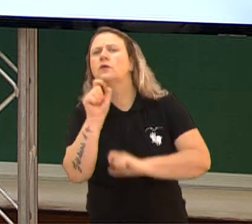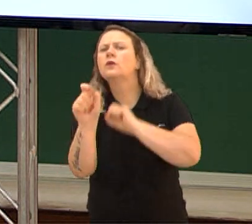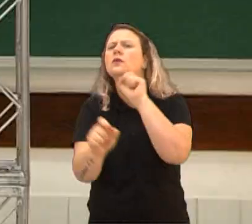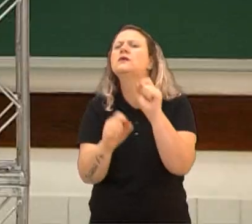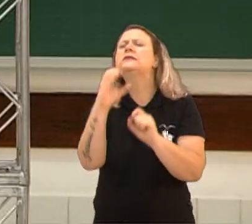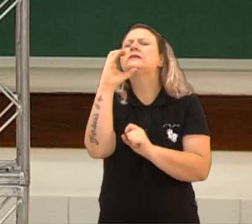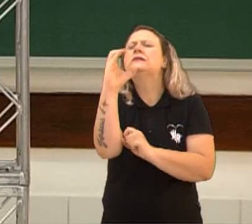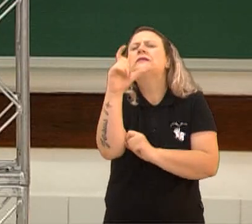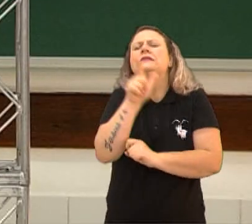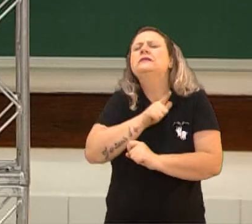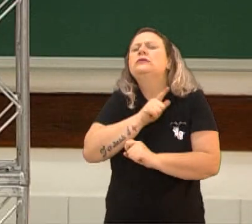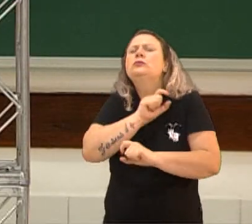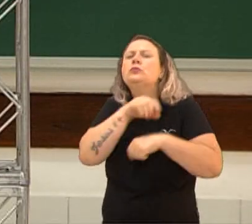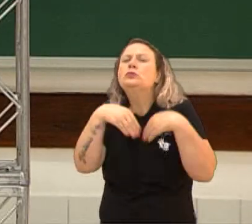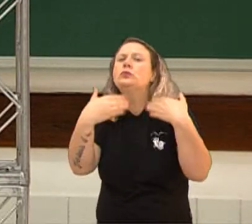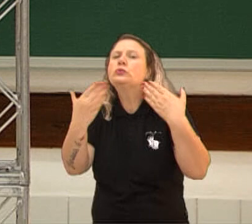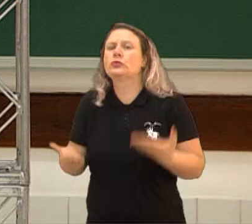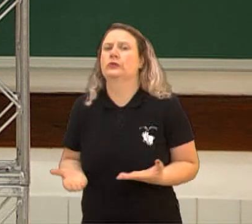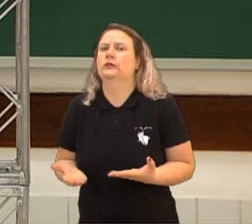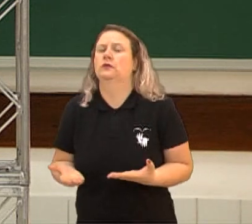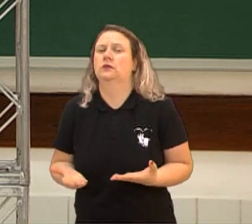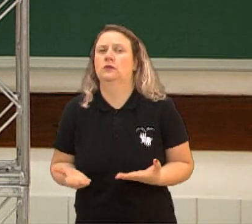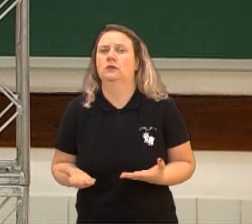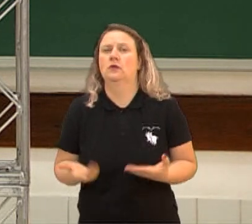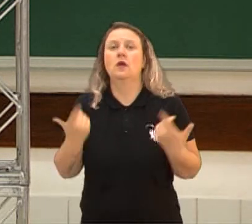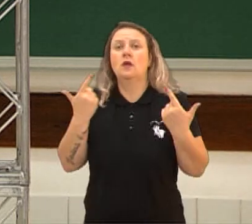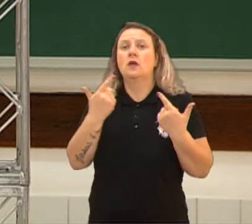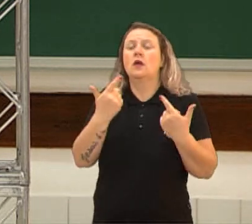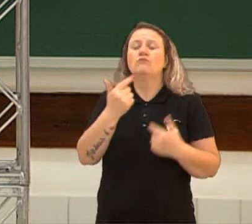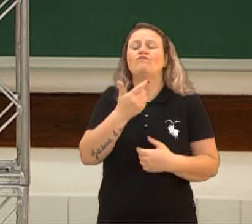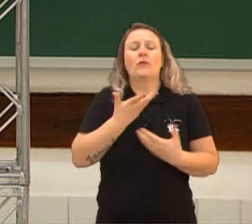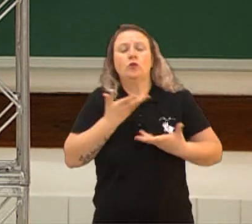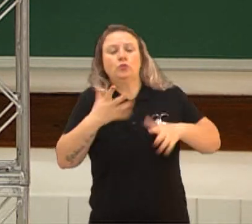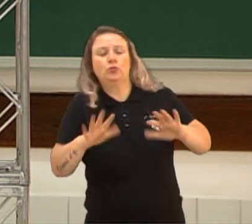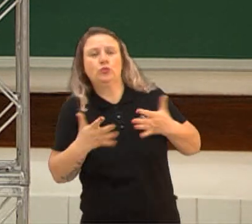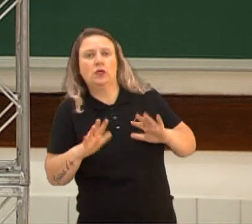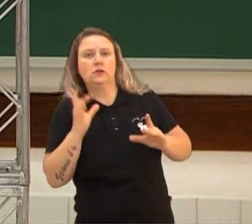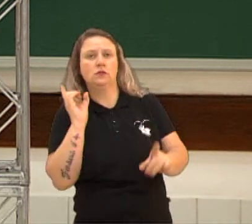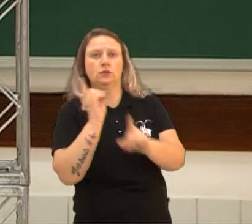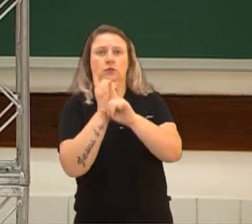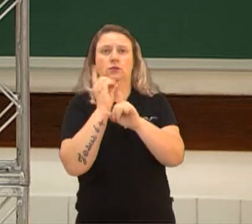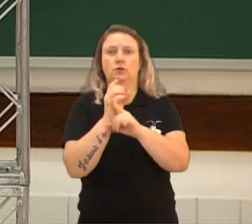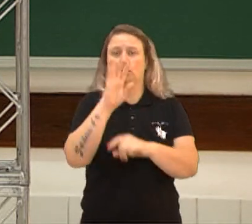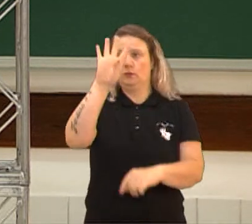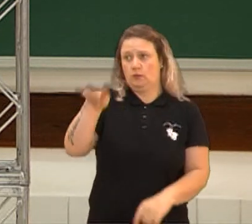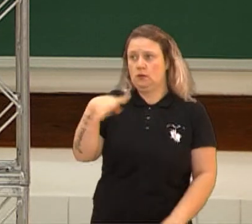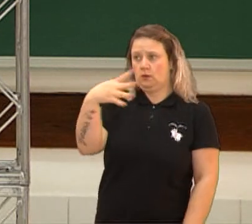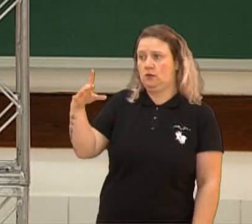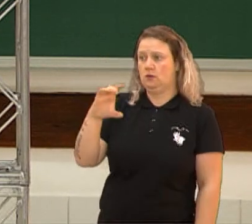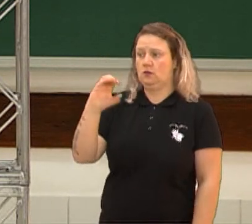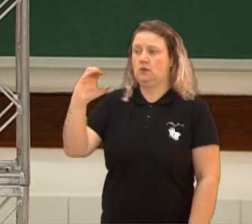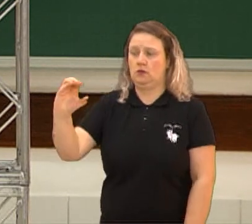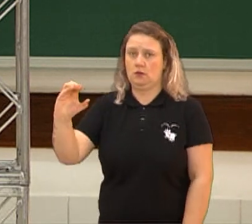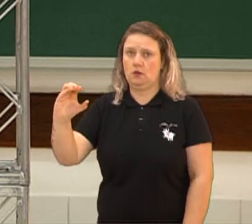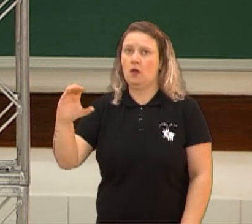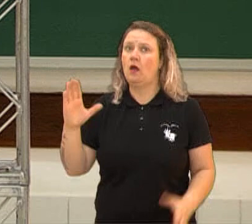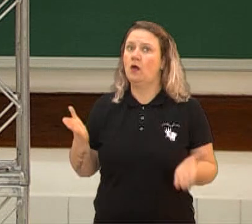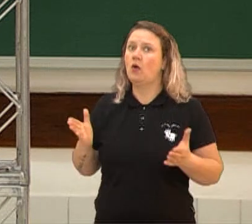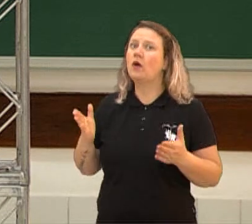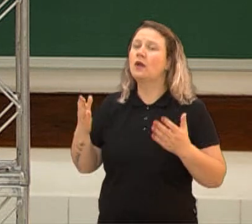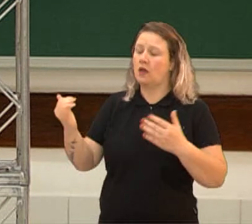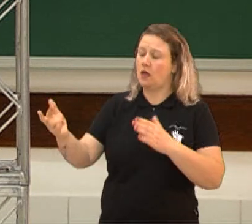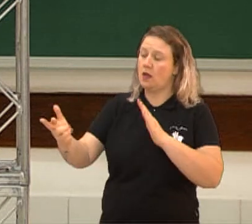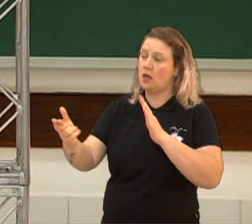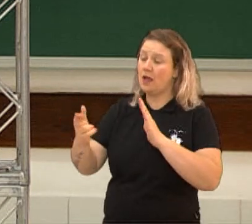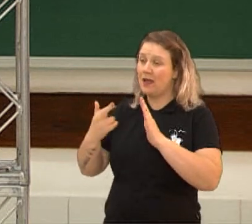tchan. Pessoal, olha só, aqui ele não quer que você encontre a matriz C. Ele quer que você indique quantos elementos tem essa